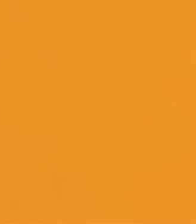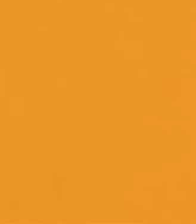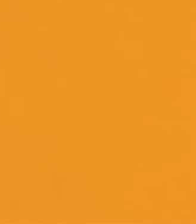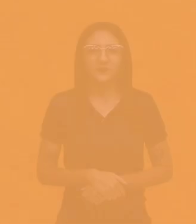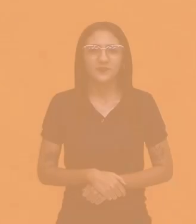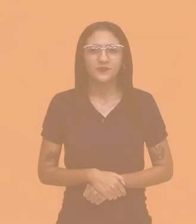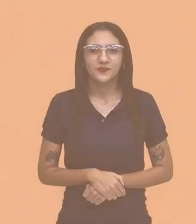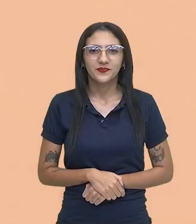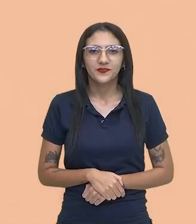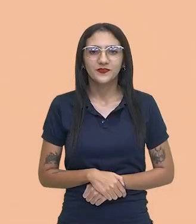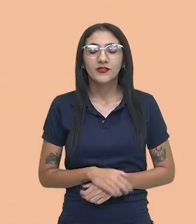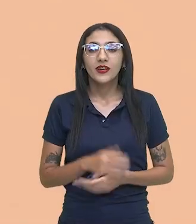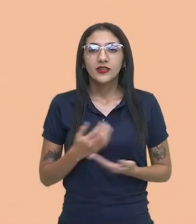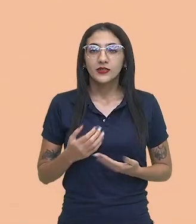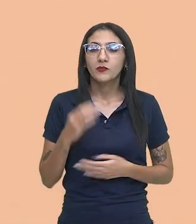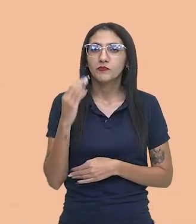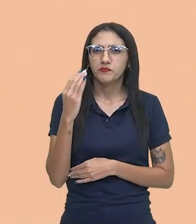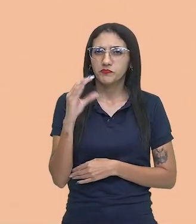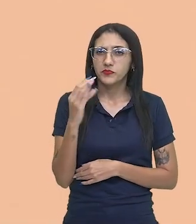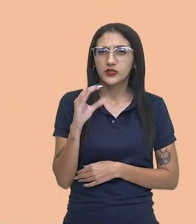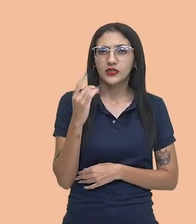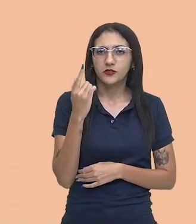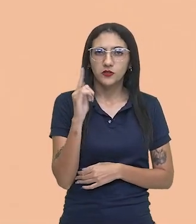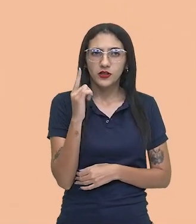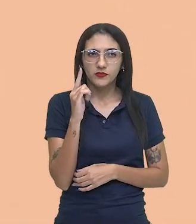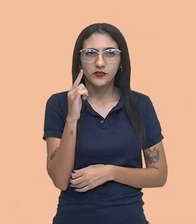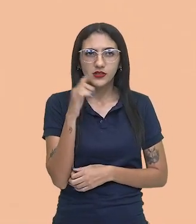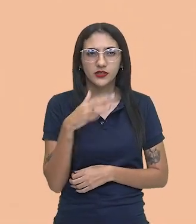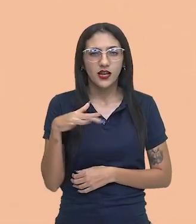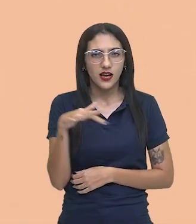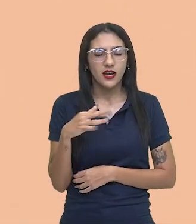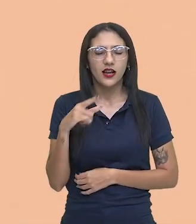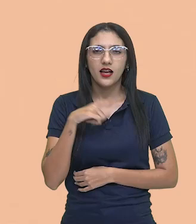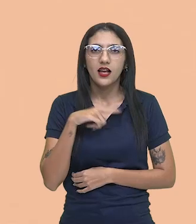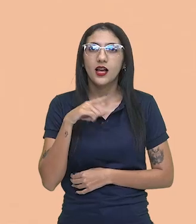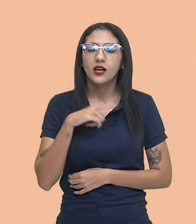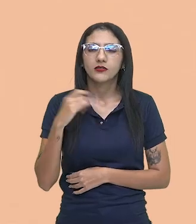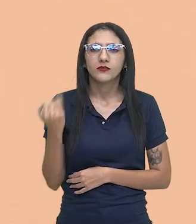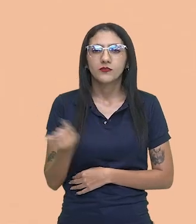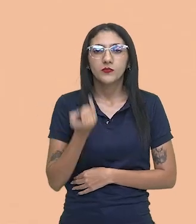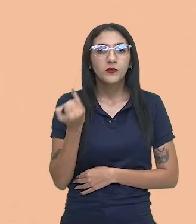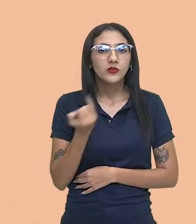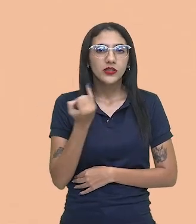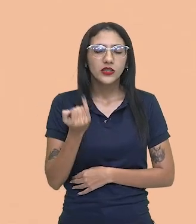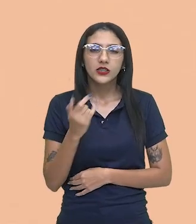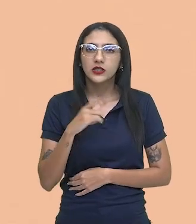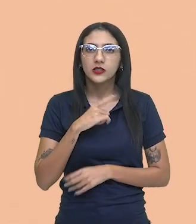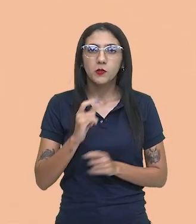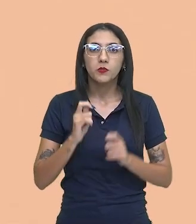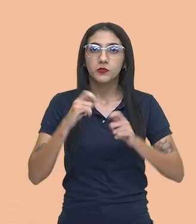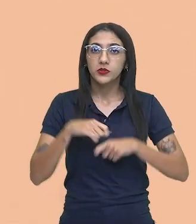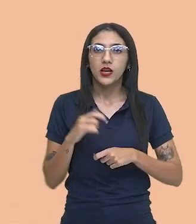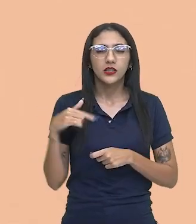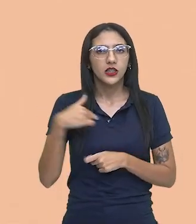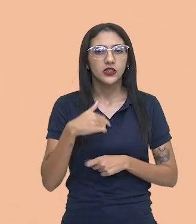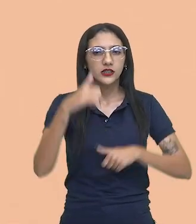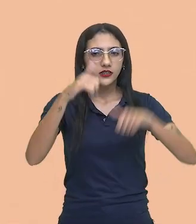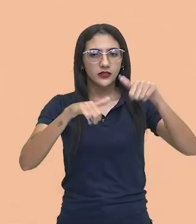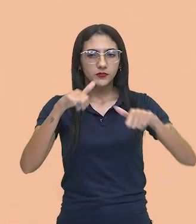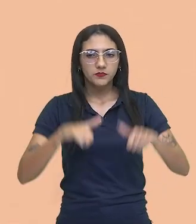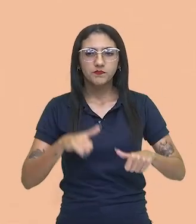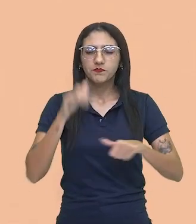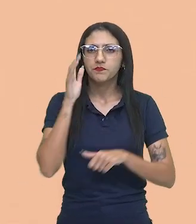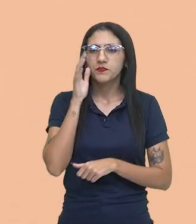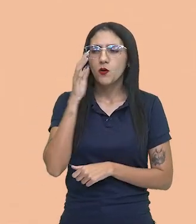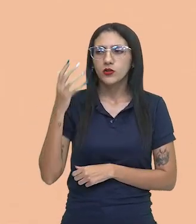Pessoal, a ciência geográfica, como a gente sabe, ela tem essa importância de permitir com que a gente analise situações